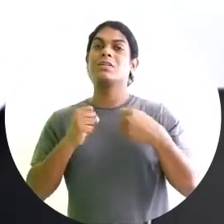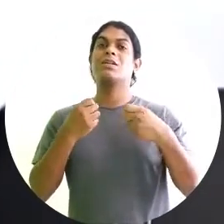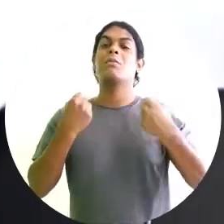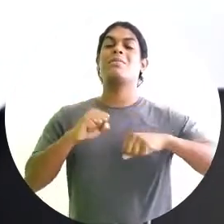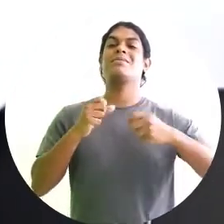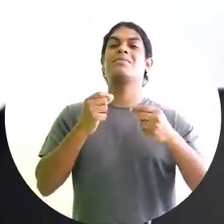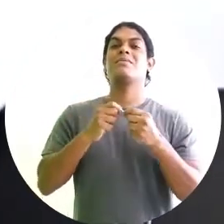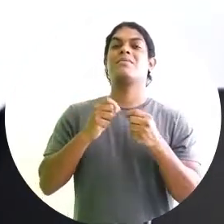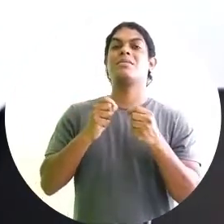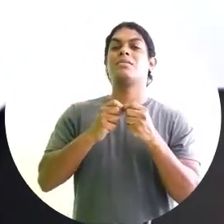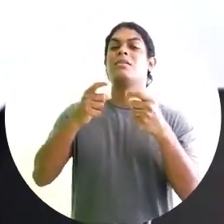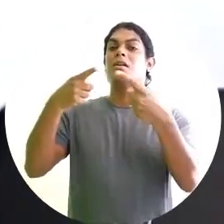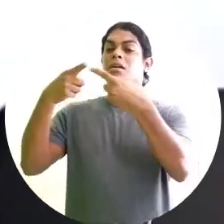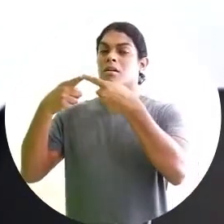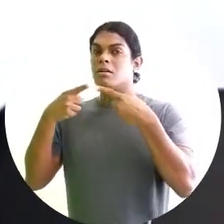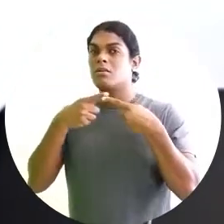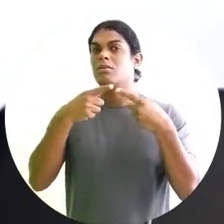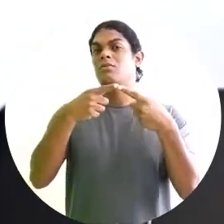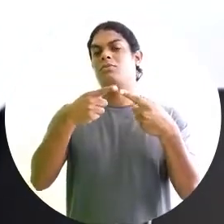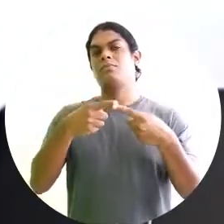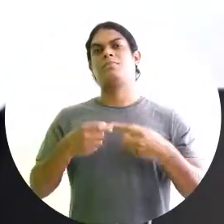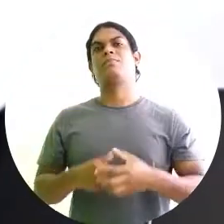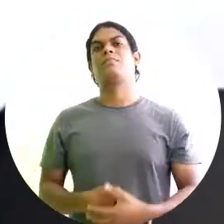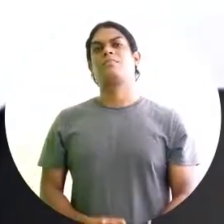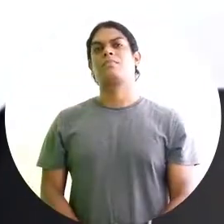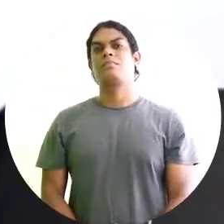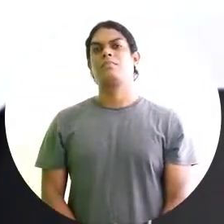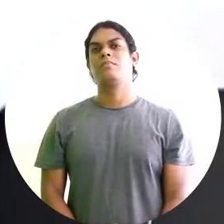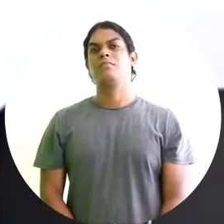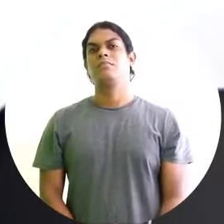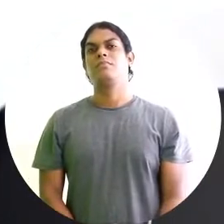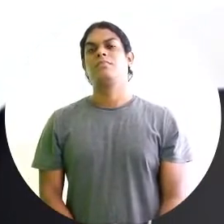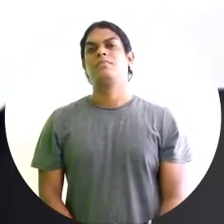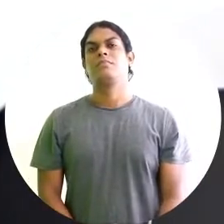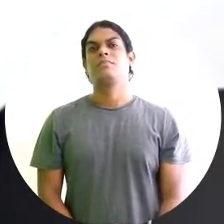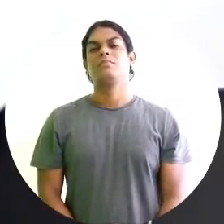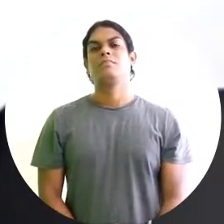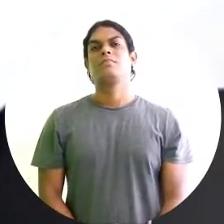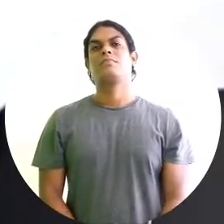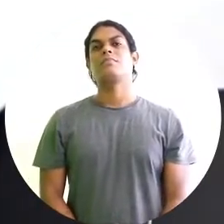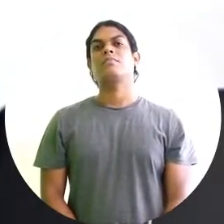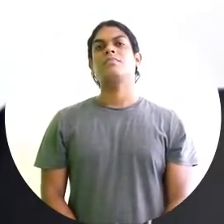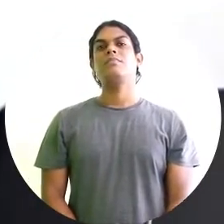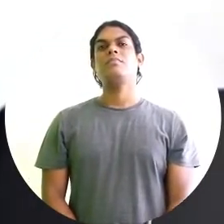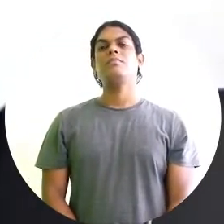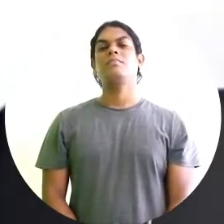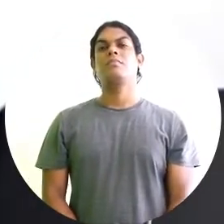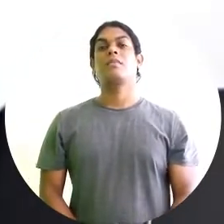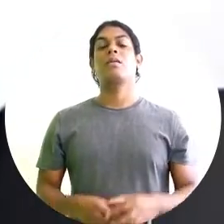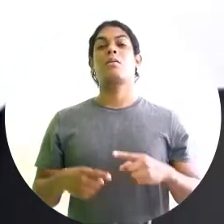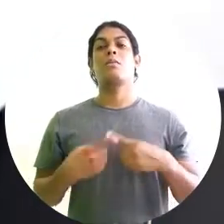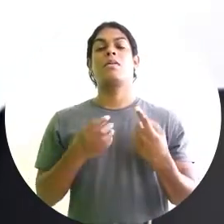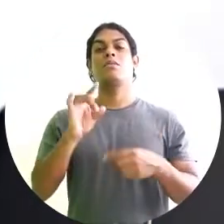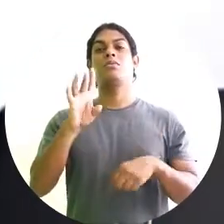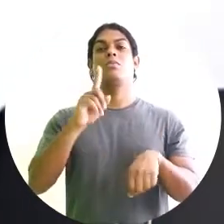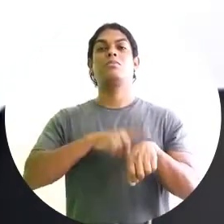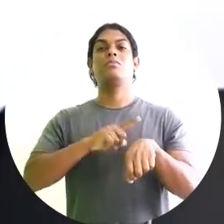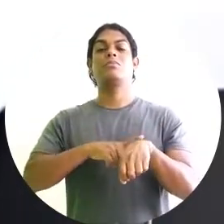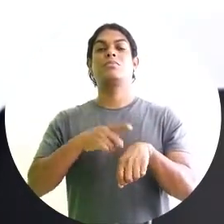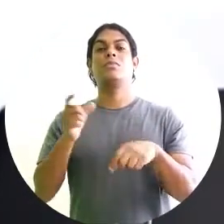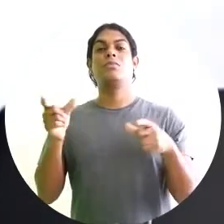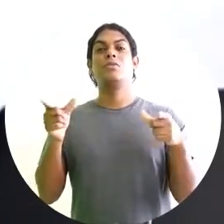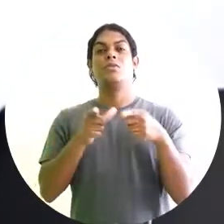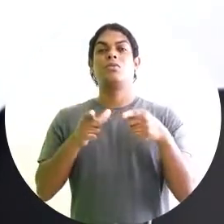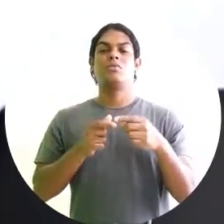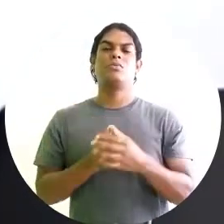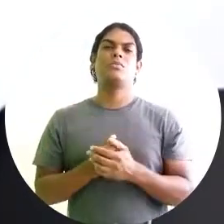acordos e negociações coletivas. Nesse ponto, pode haver uma certa mudança, uma flexibilização, mas desde que seja temporária. É o caso